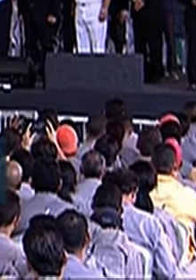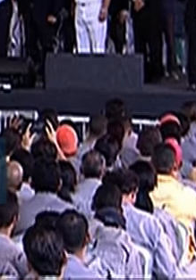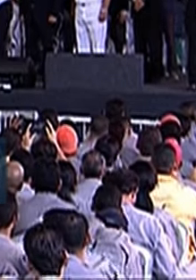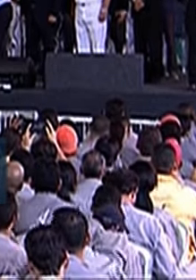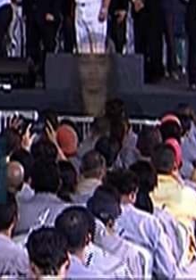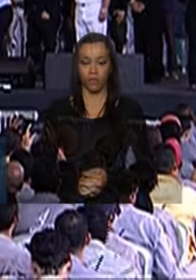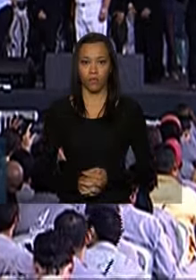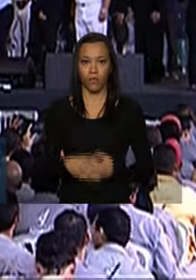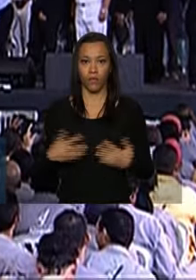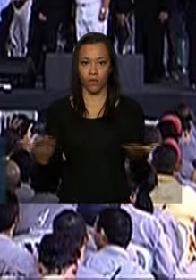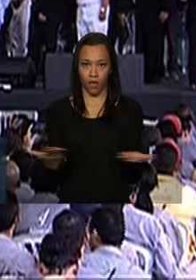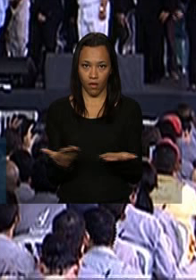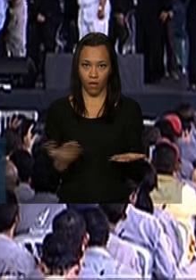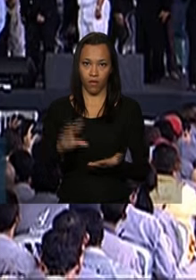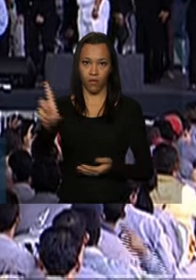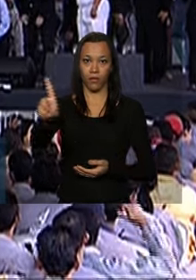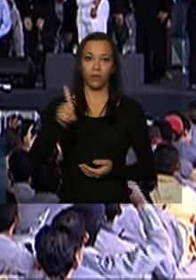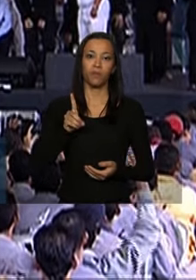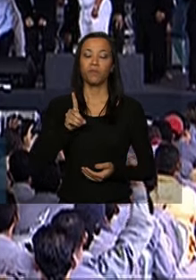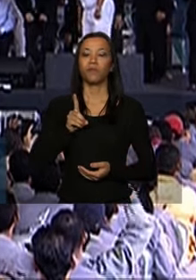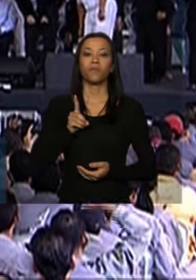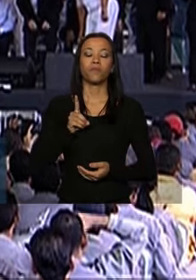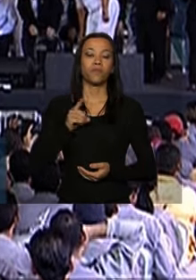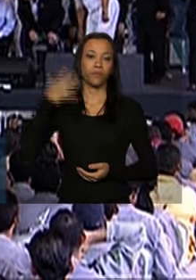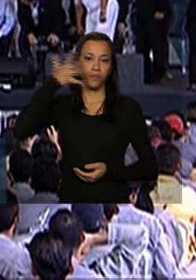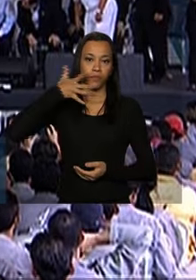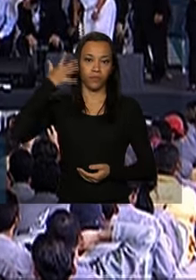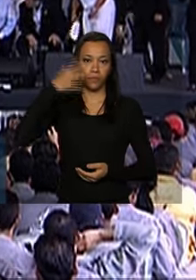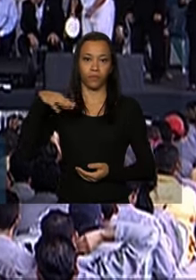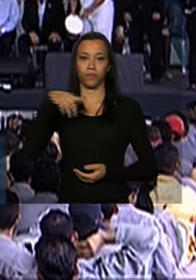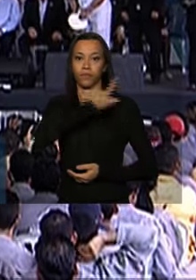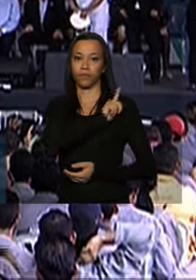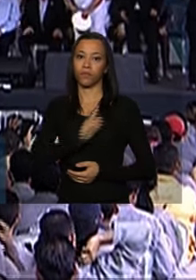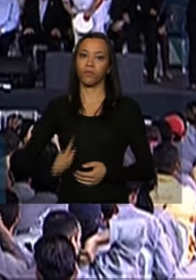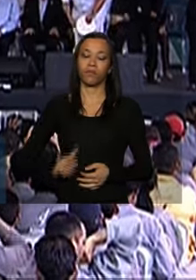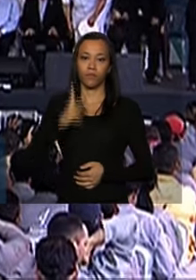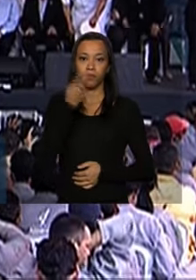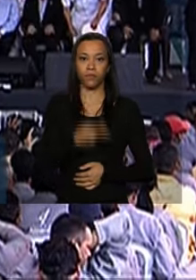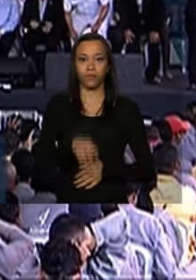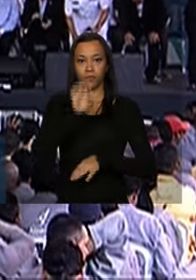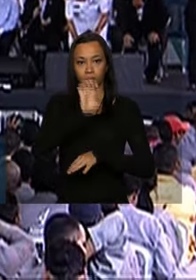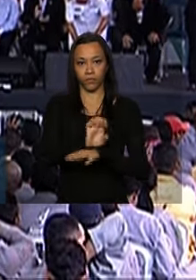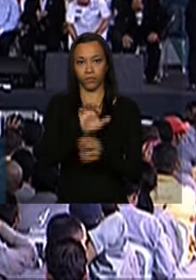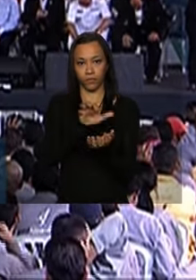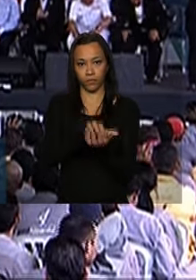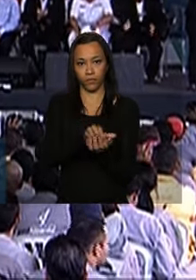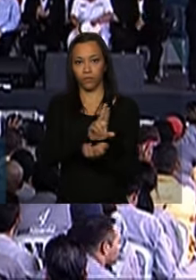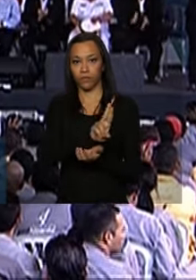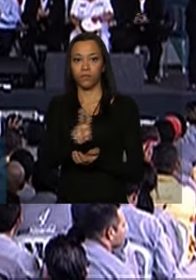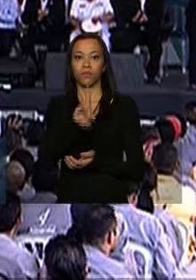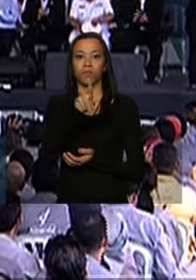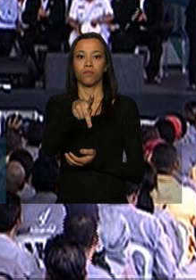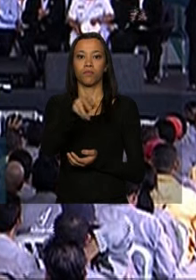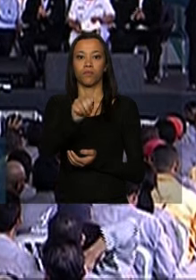Neste momento, fará uso da palavra o governador de Pernambuco, Paulo Câmara.